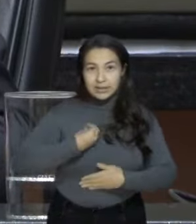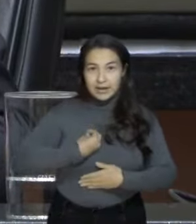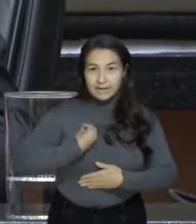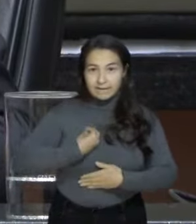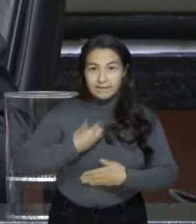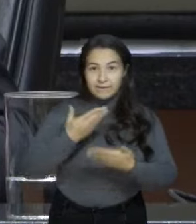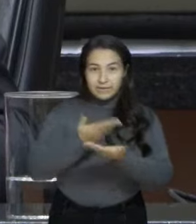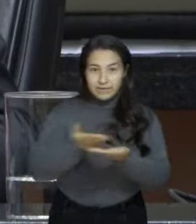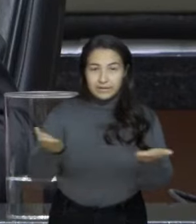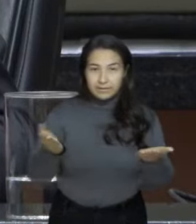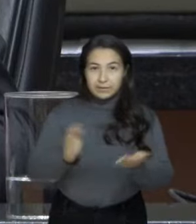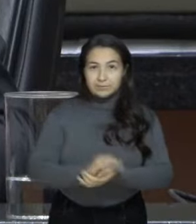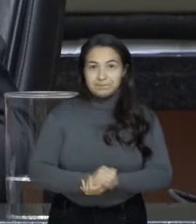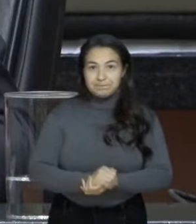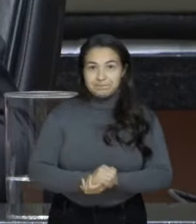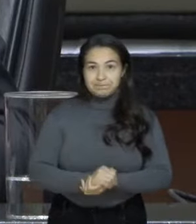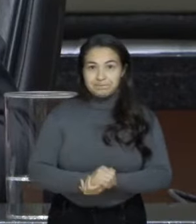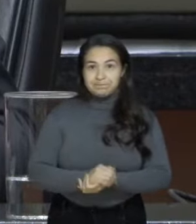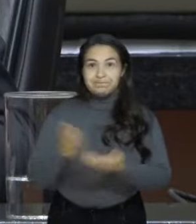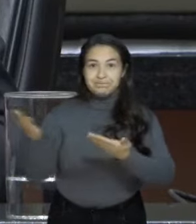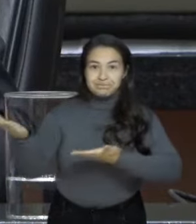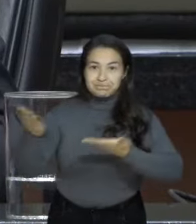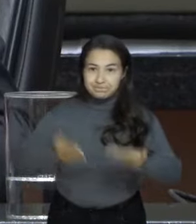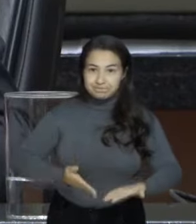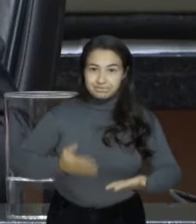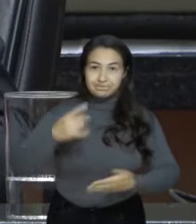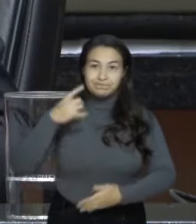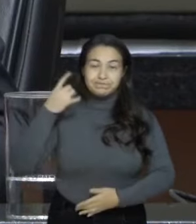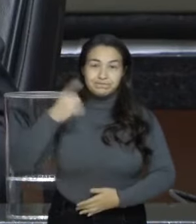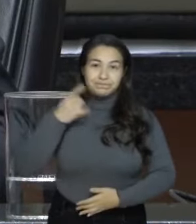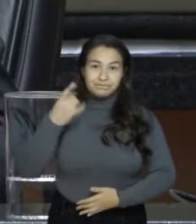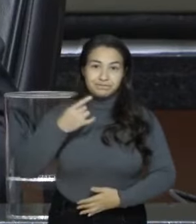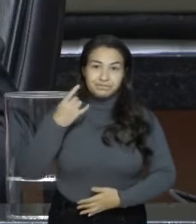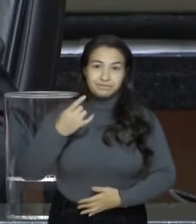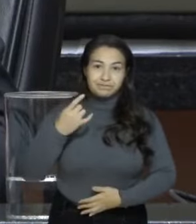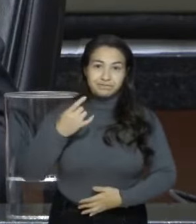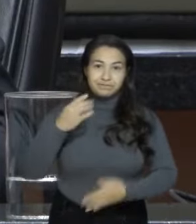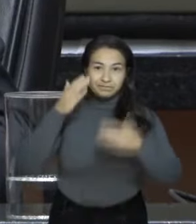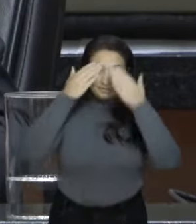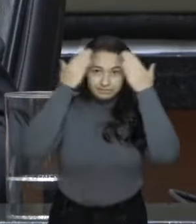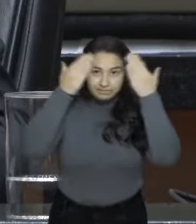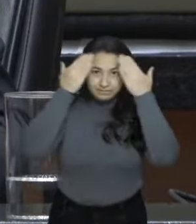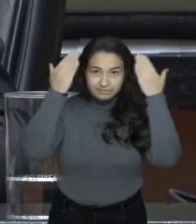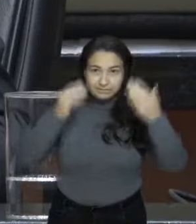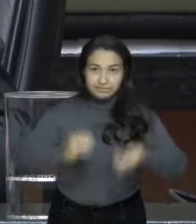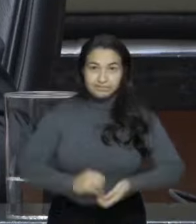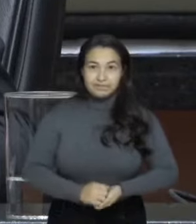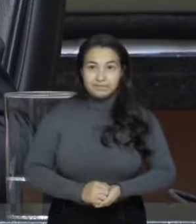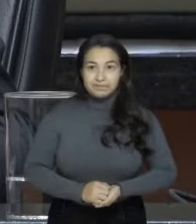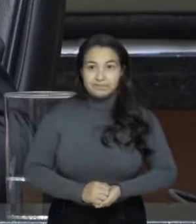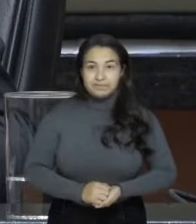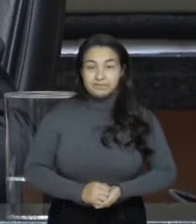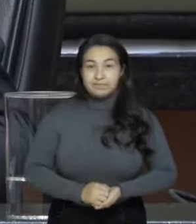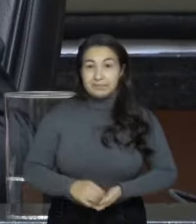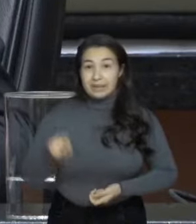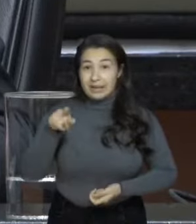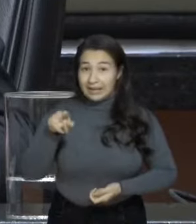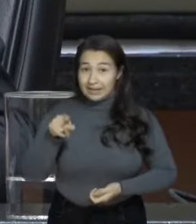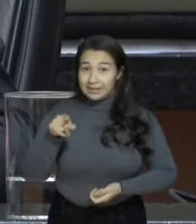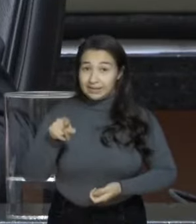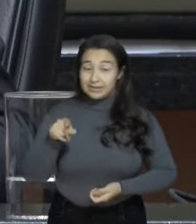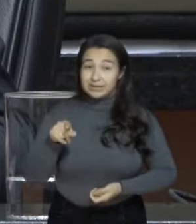e de imediato passo a palavra ao Deputado José Milton que tem sido